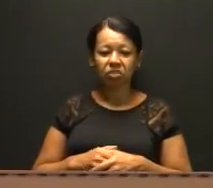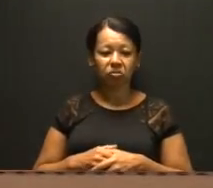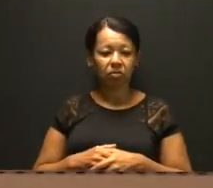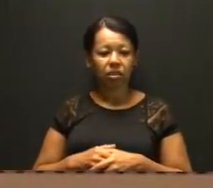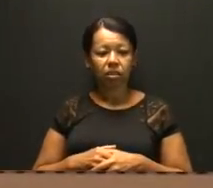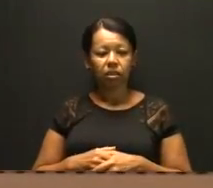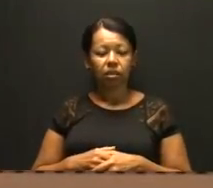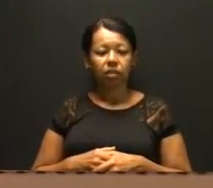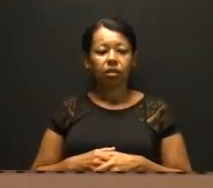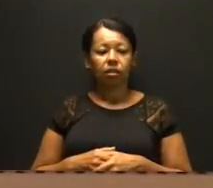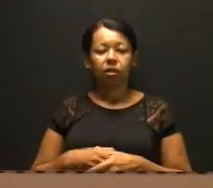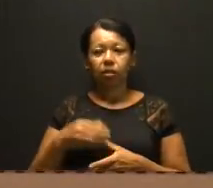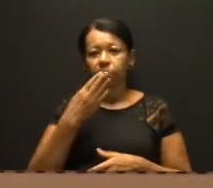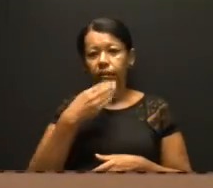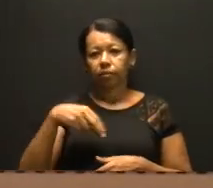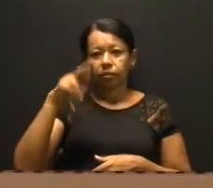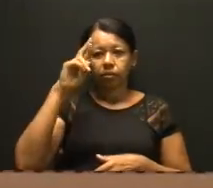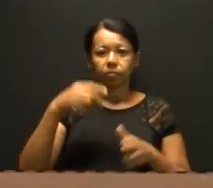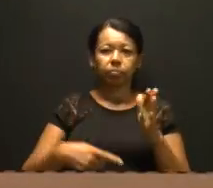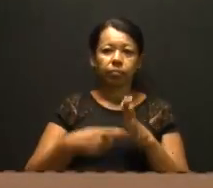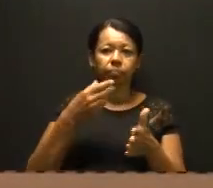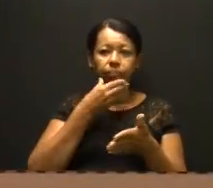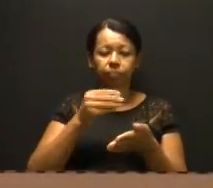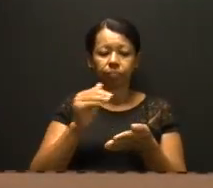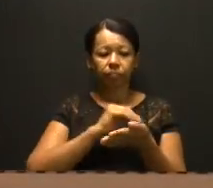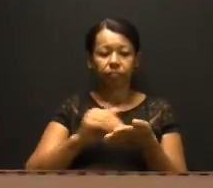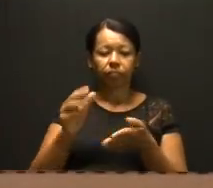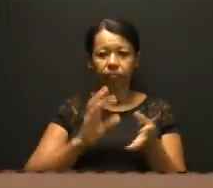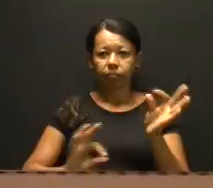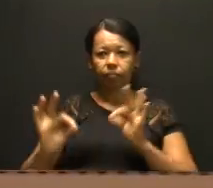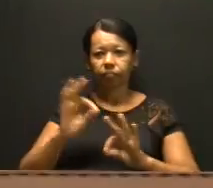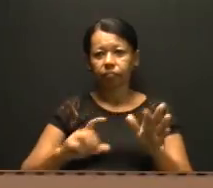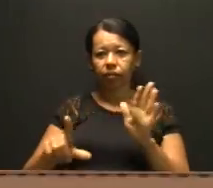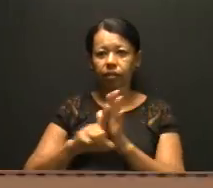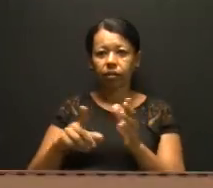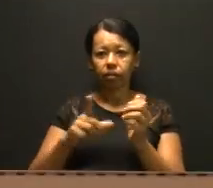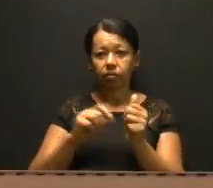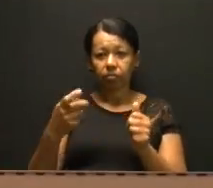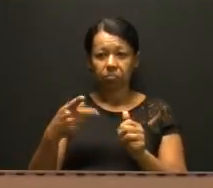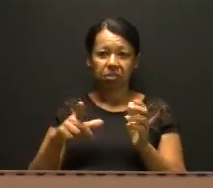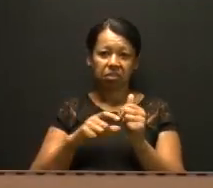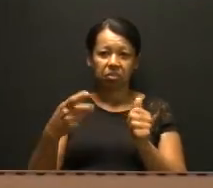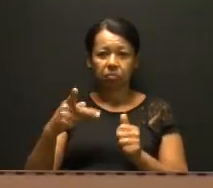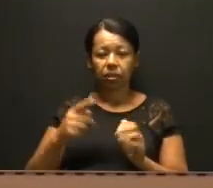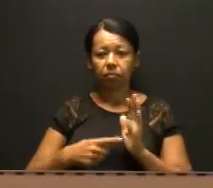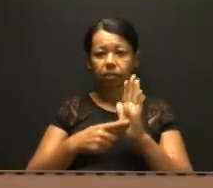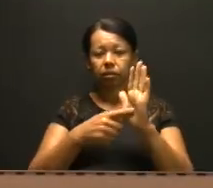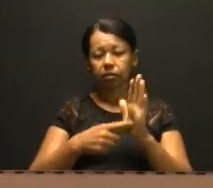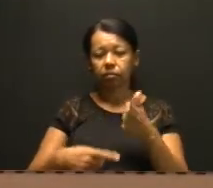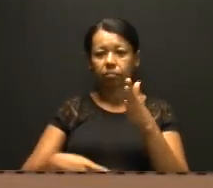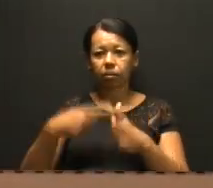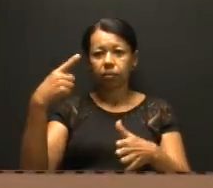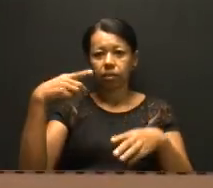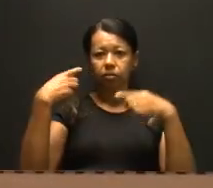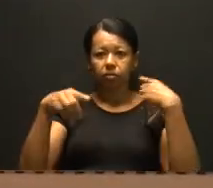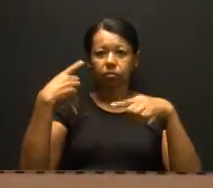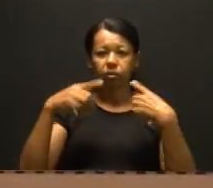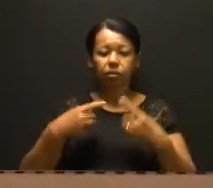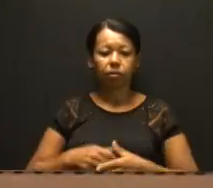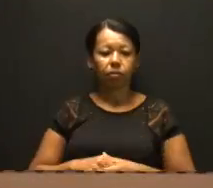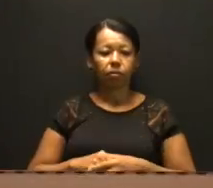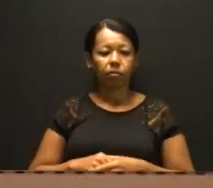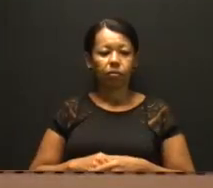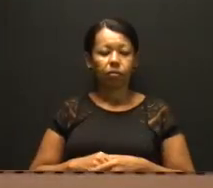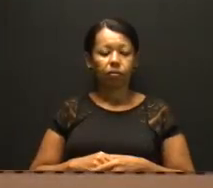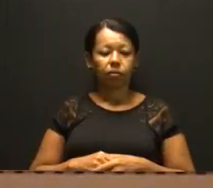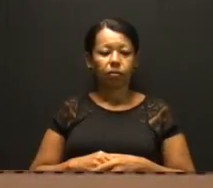Solicito ao senhor primeiro secretário que proceda à leitura do projeto de lei, artigo por artigo, para apreciação em primeira discussão.